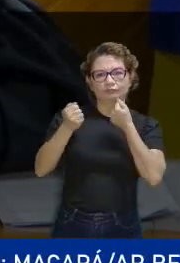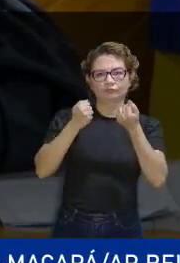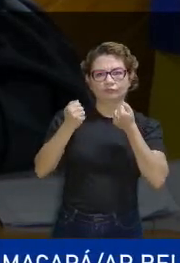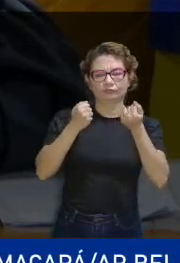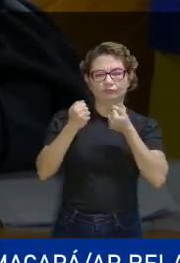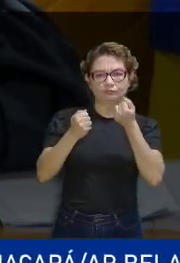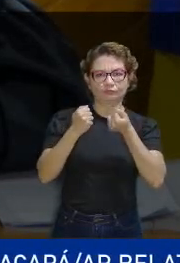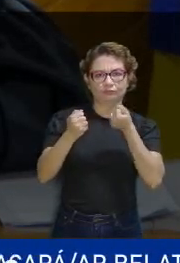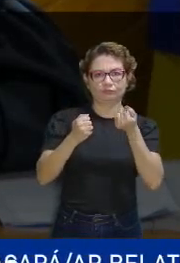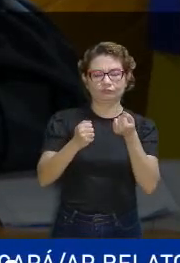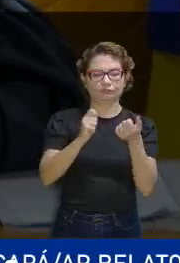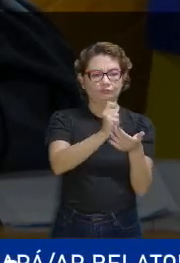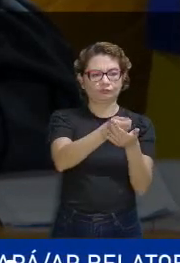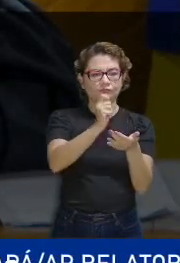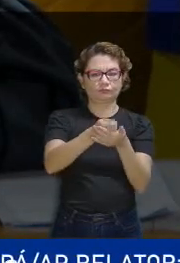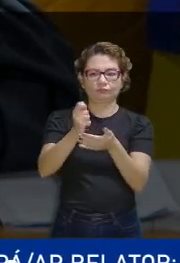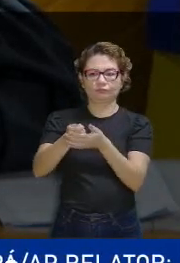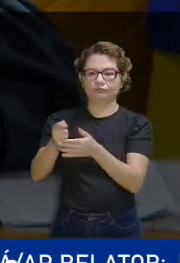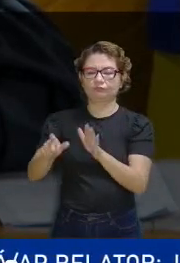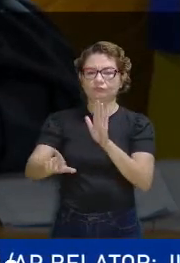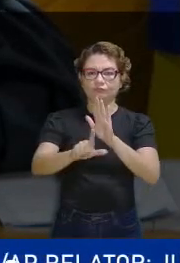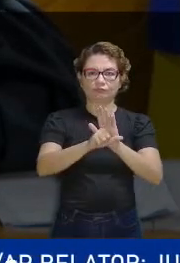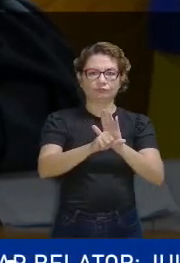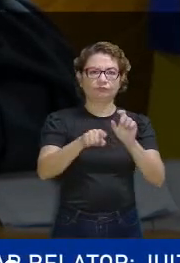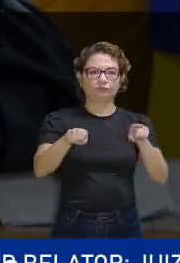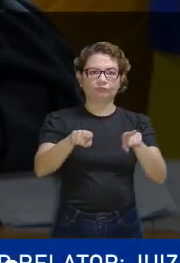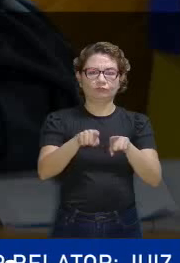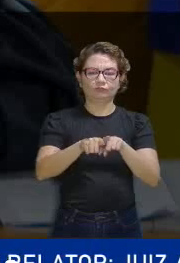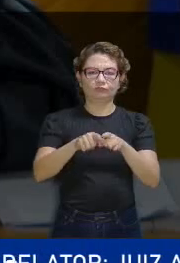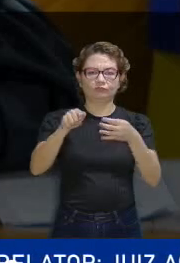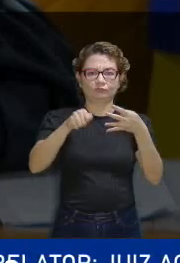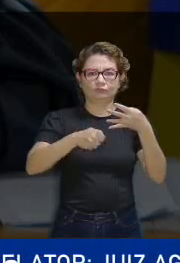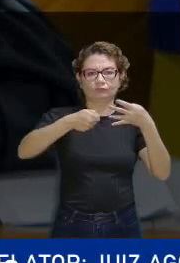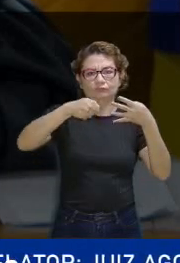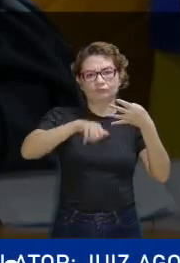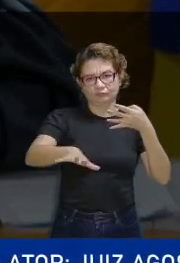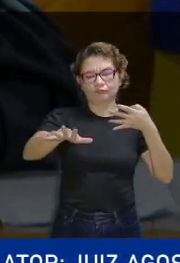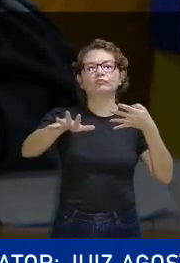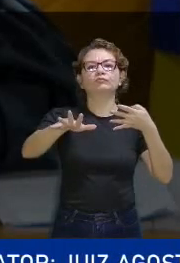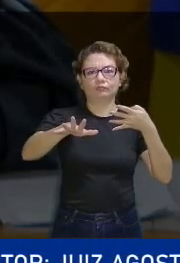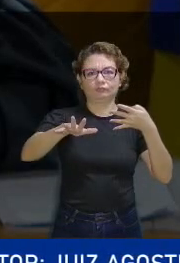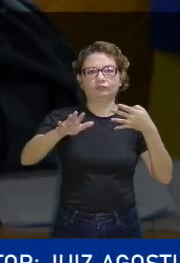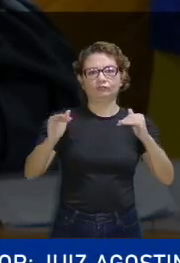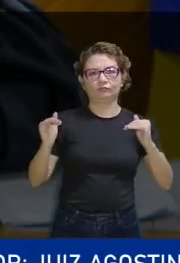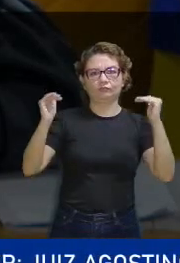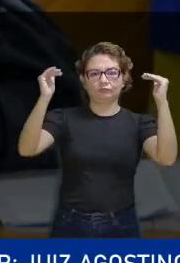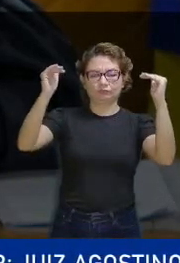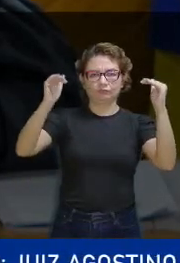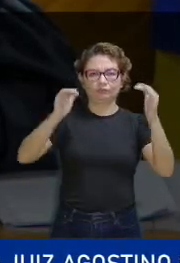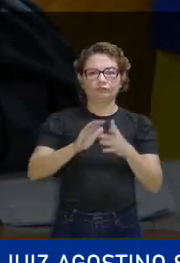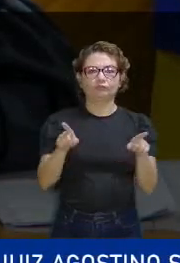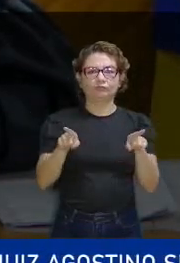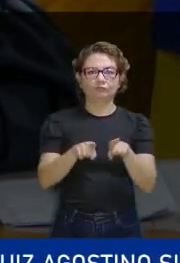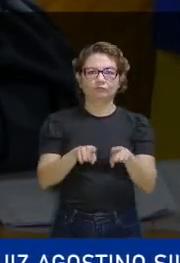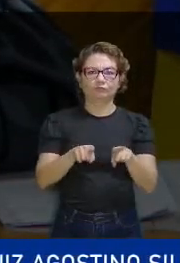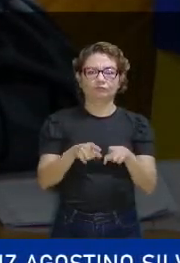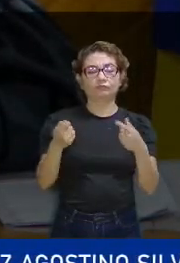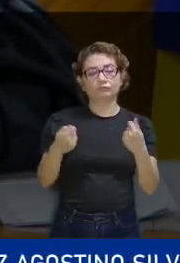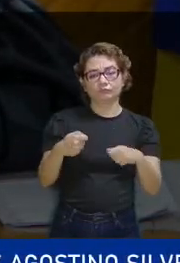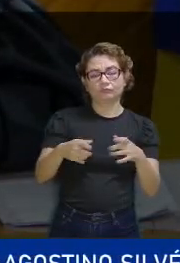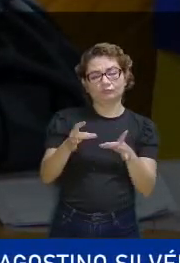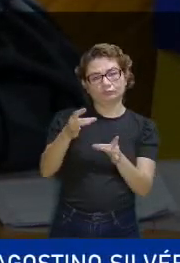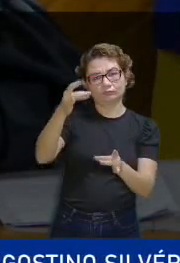pessoal à luz da norma de regência e da jurisprudência daquela Corte Superior quanto à necessidade de